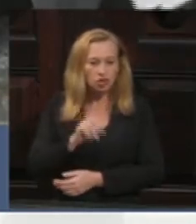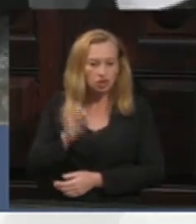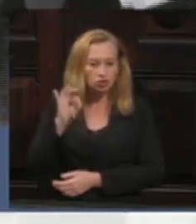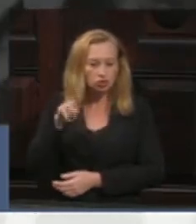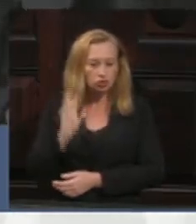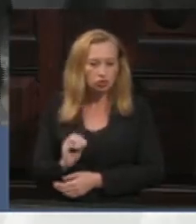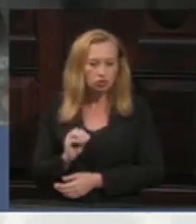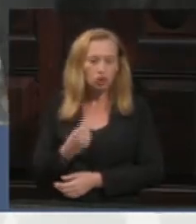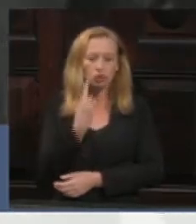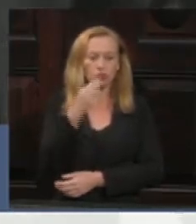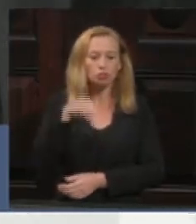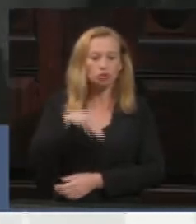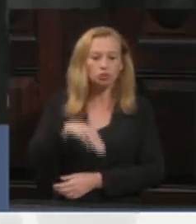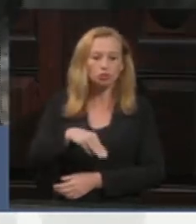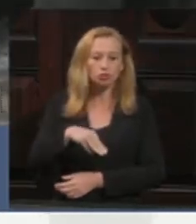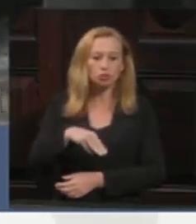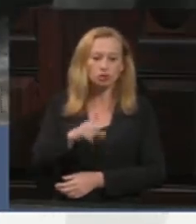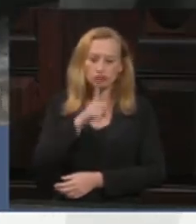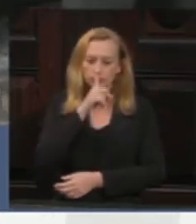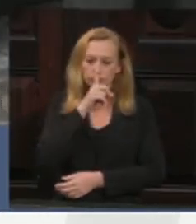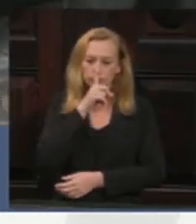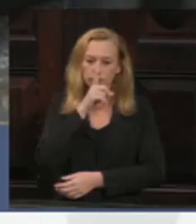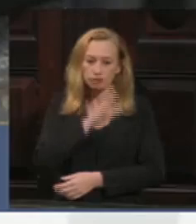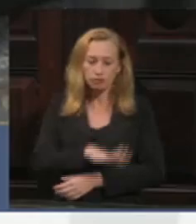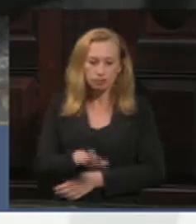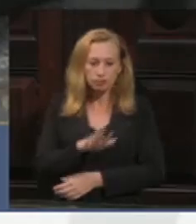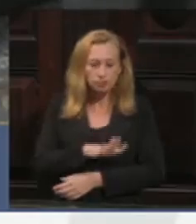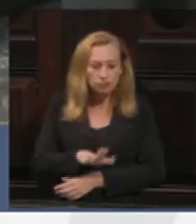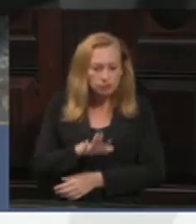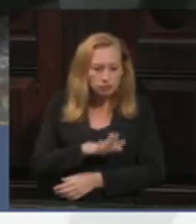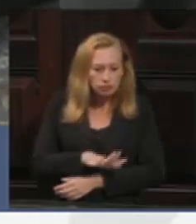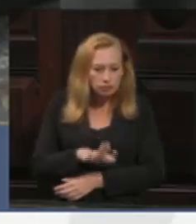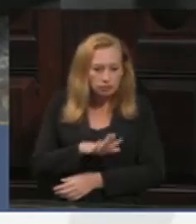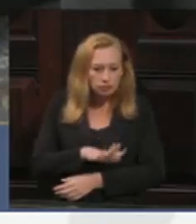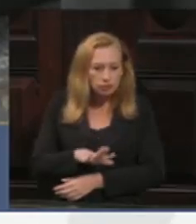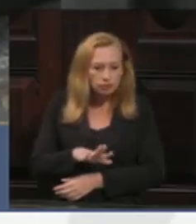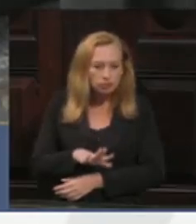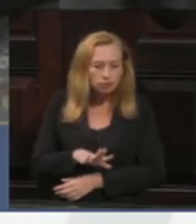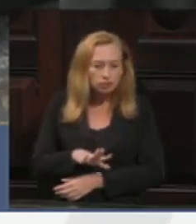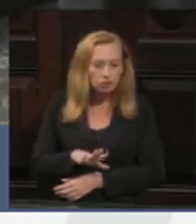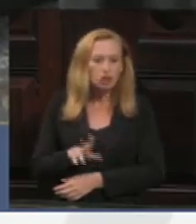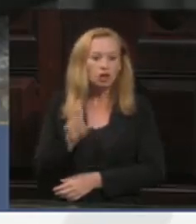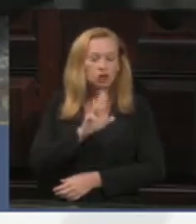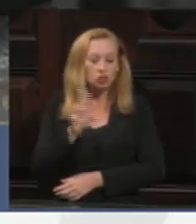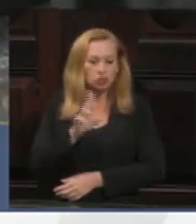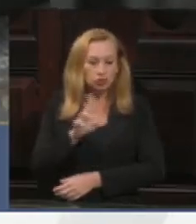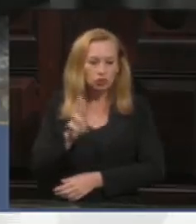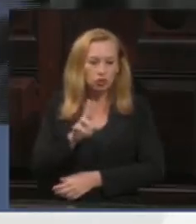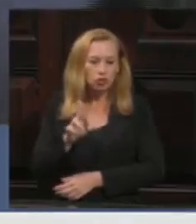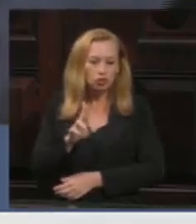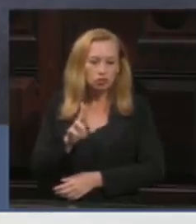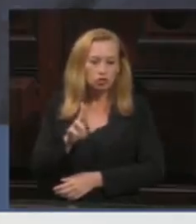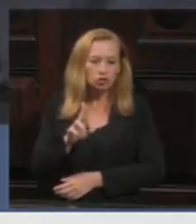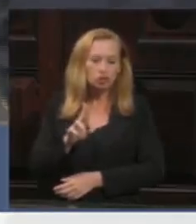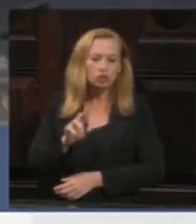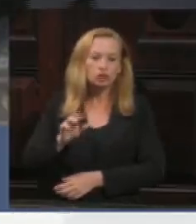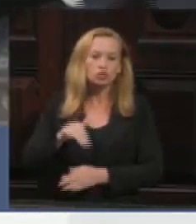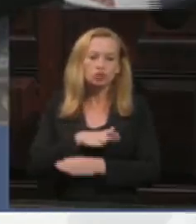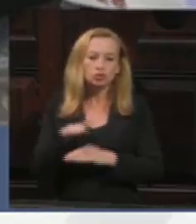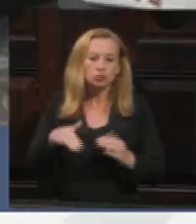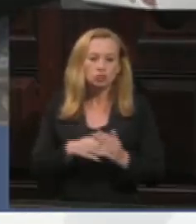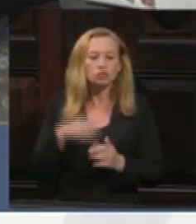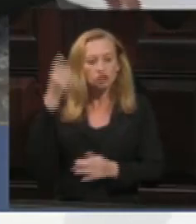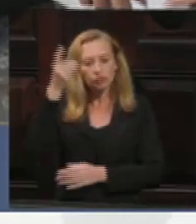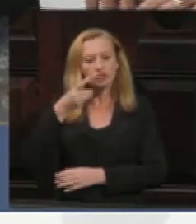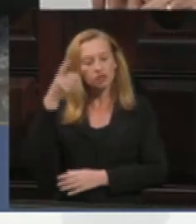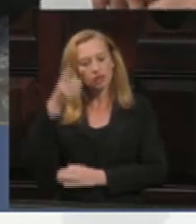de silêncio às crianças, que, em nome também aqui de Rosenberg Reis, do deputado Rosenberg Reis, que estava aqui, em todos os deputados da casa, que eu